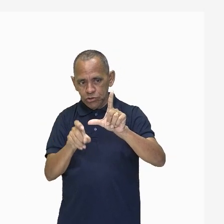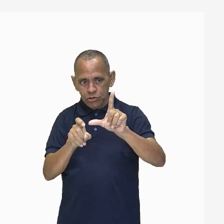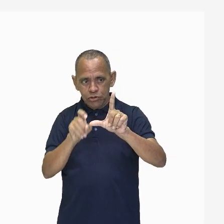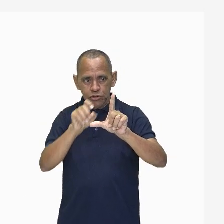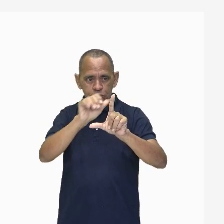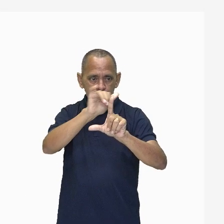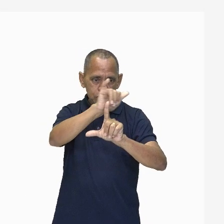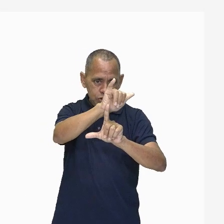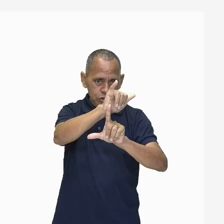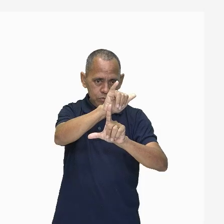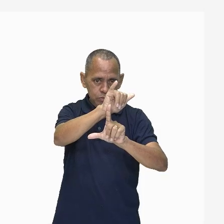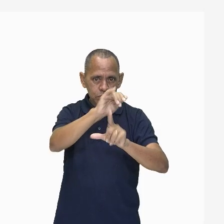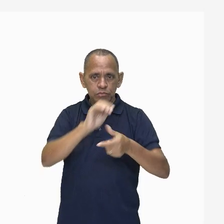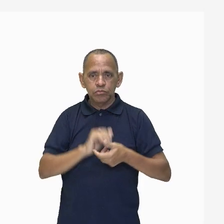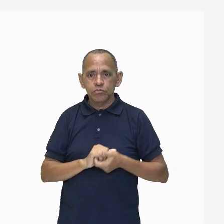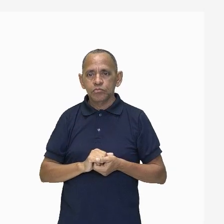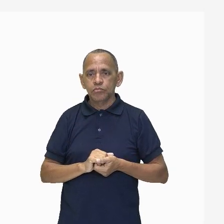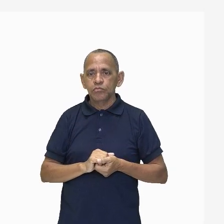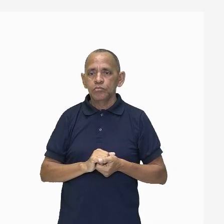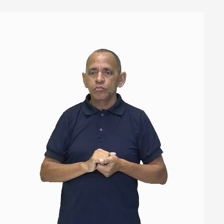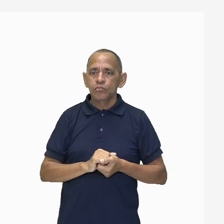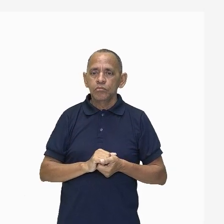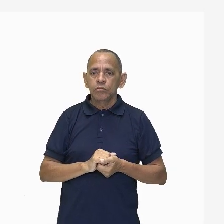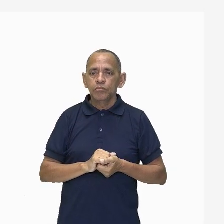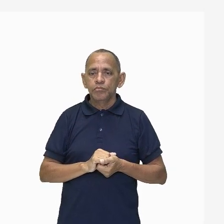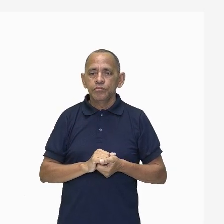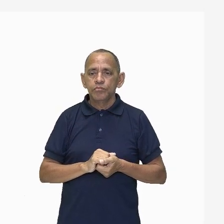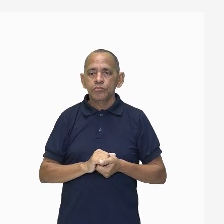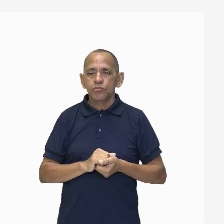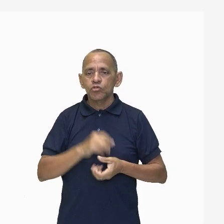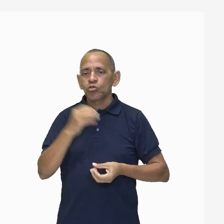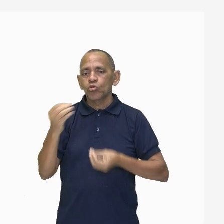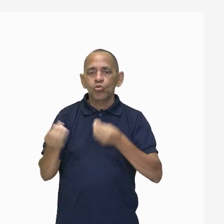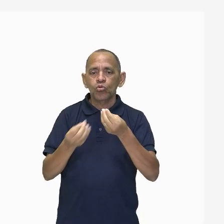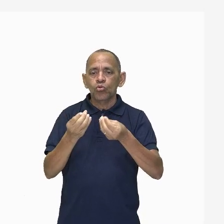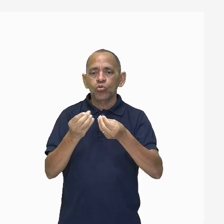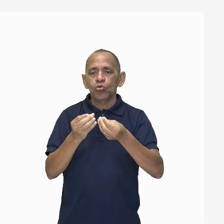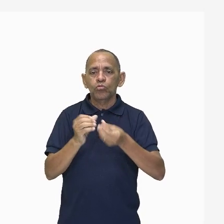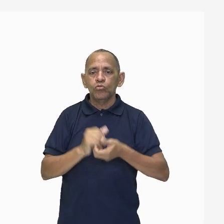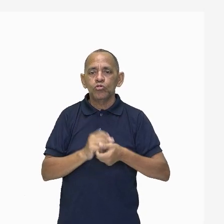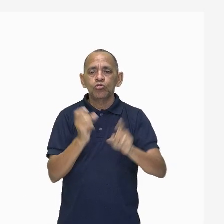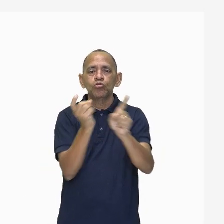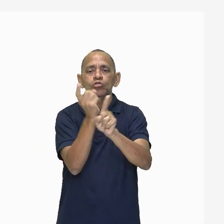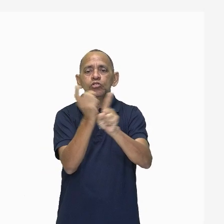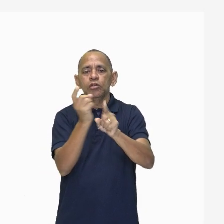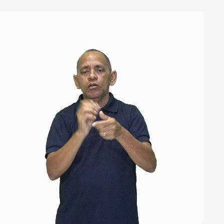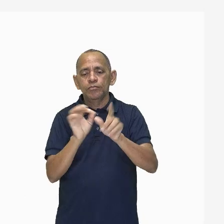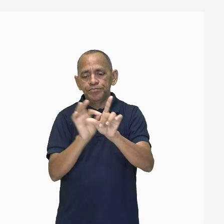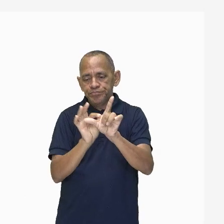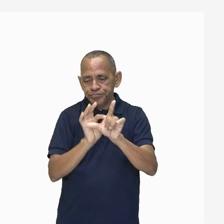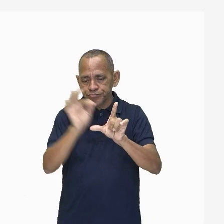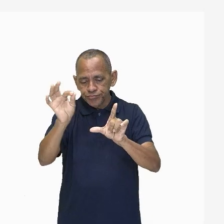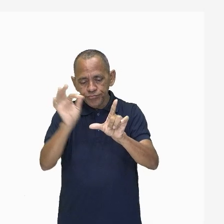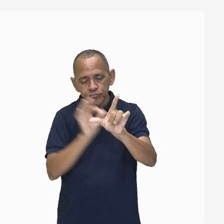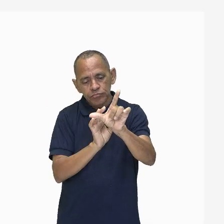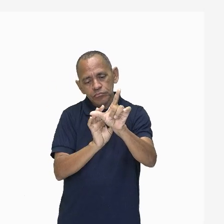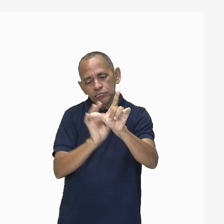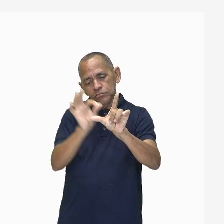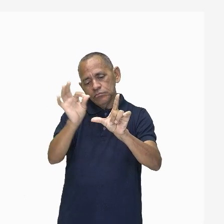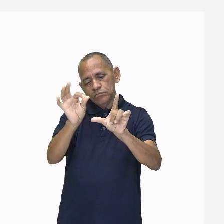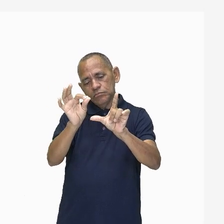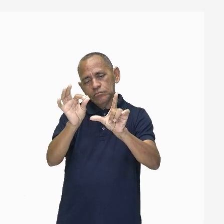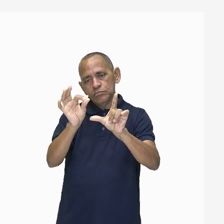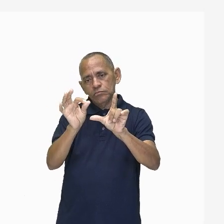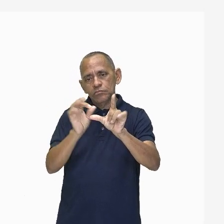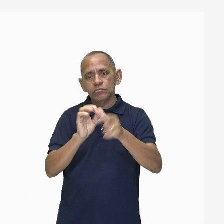pontos. Então, eu só preciso saber o ponto que essa reta intersecta aqui o eixo de x, as